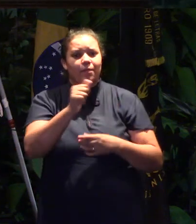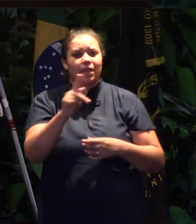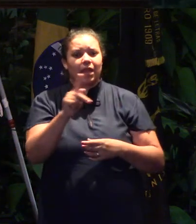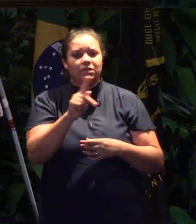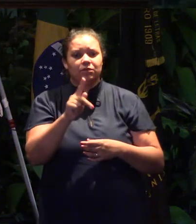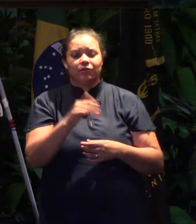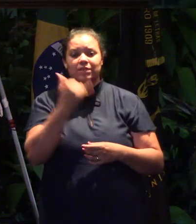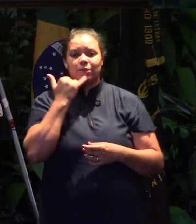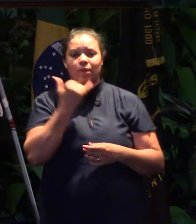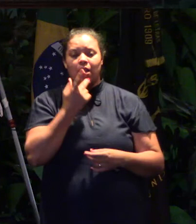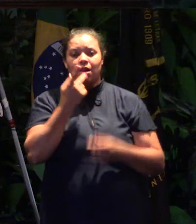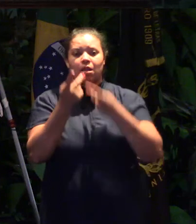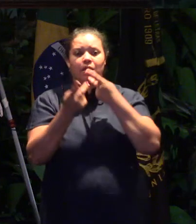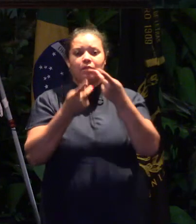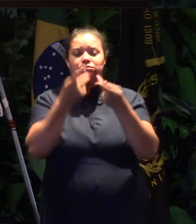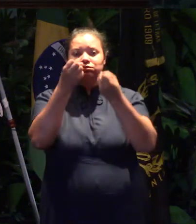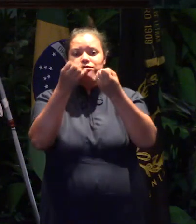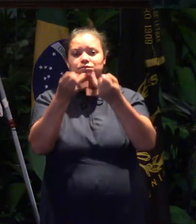ó, o celular falando.